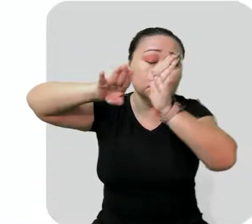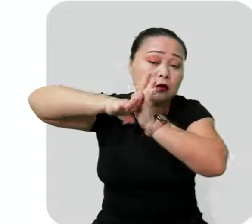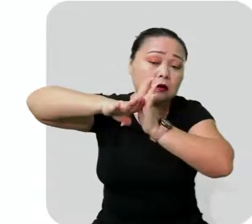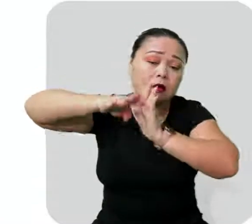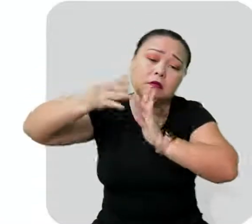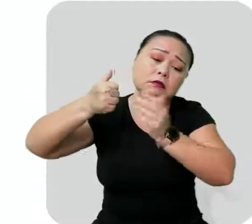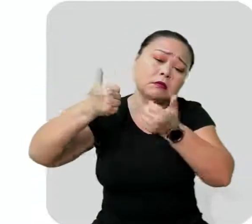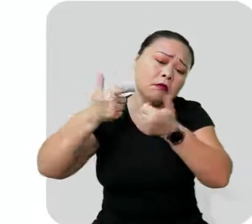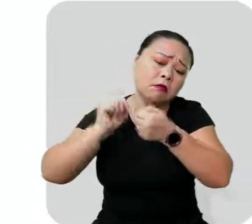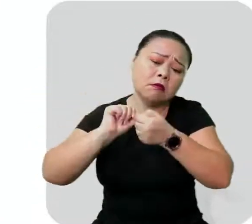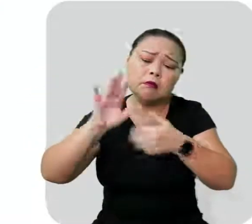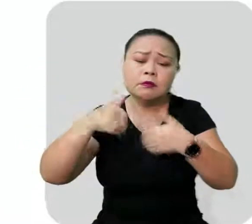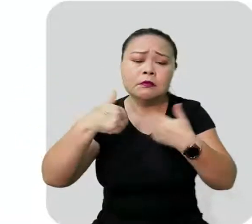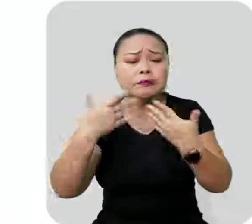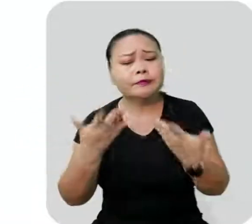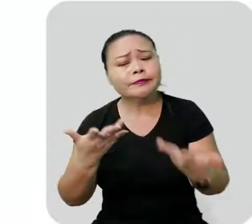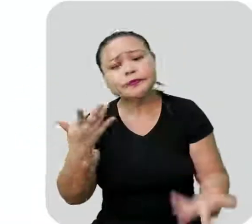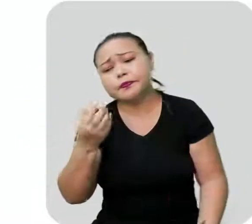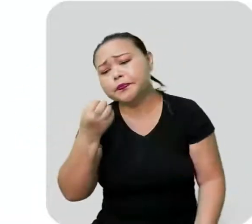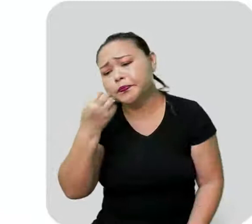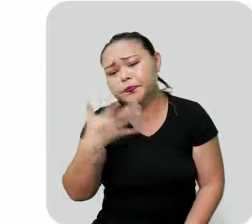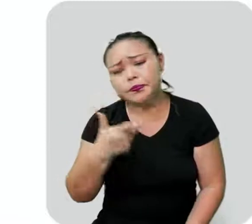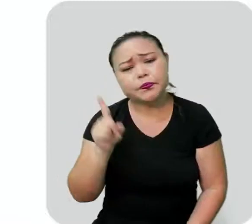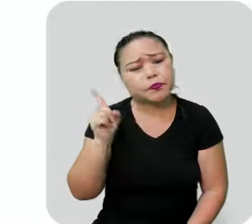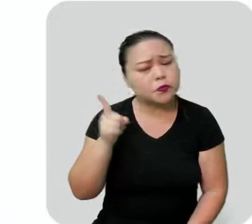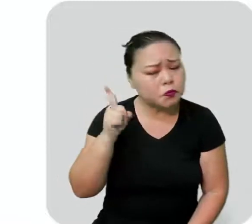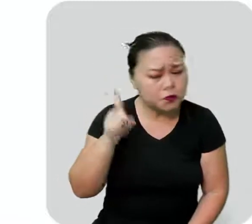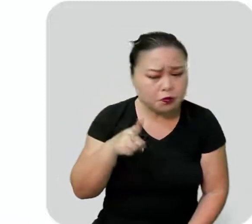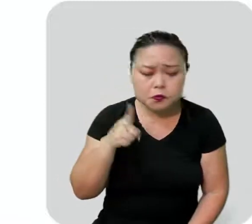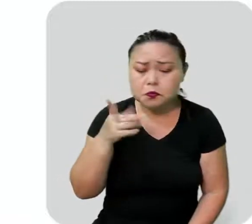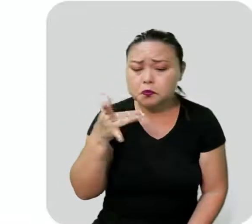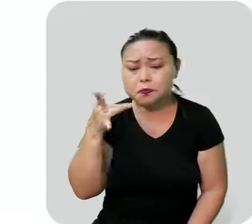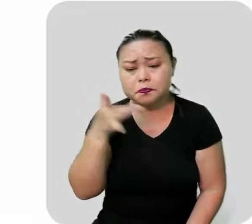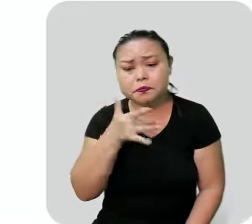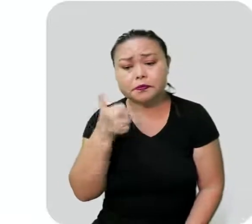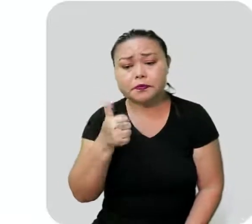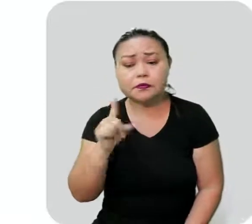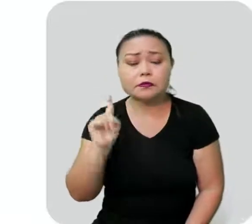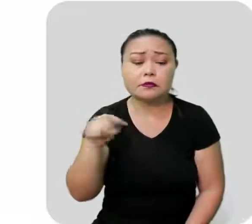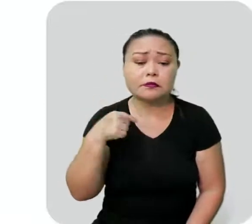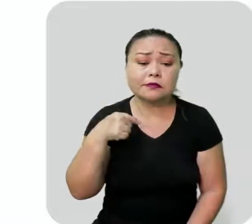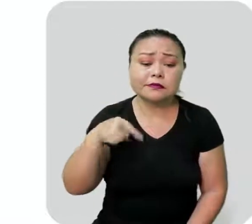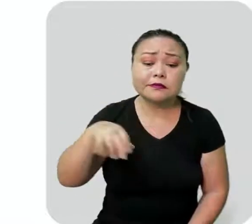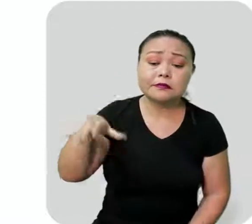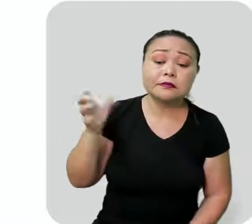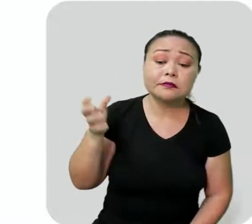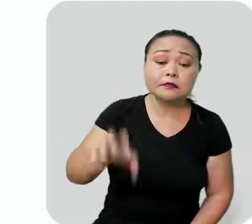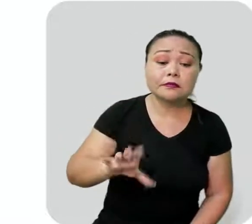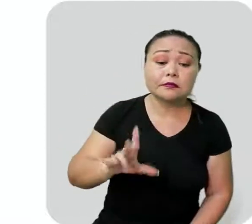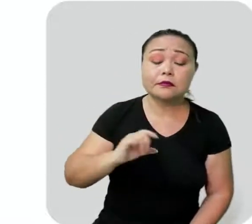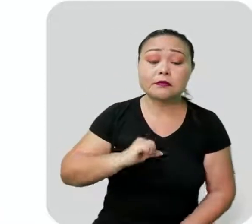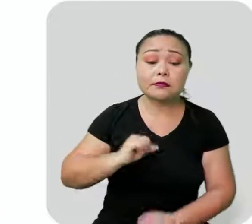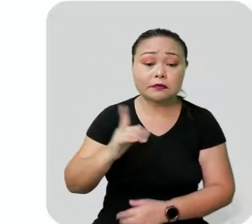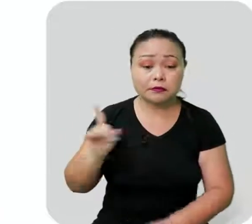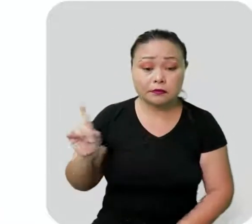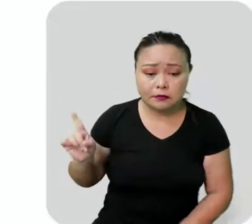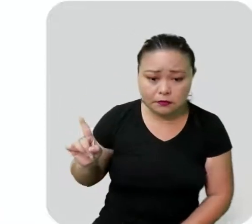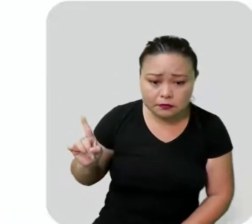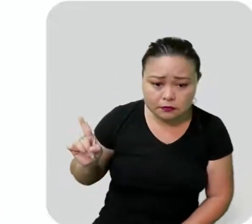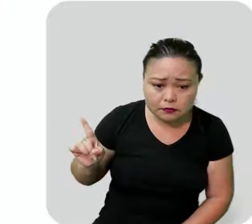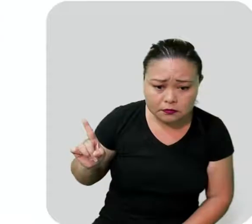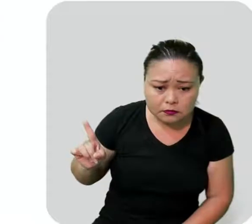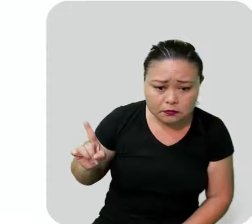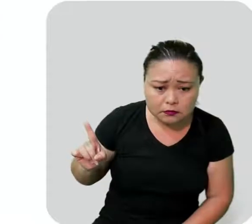fica ali é boa parte Nossa é muito muito gostoso bem aqui no meio tem uma árvore Saga aqui ó